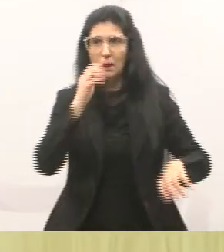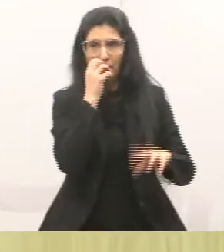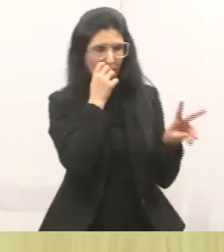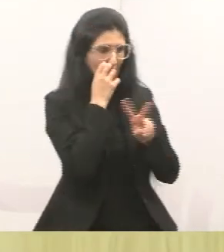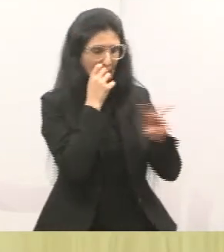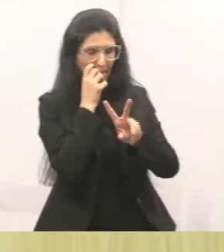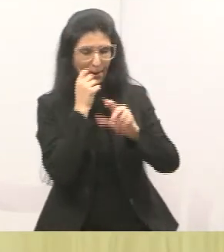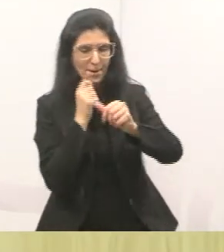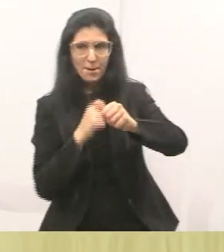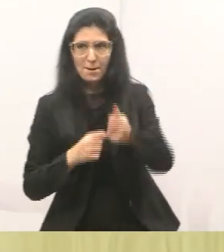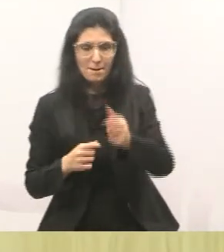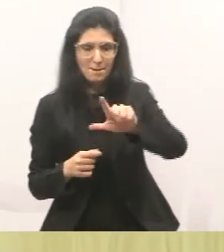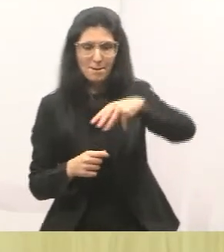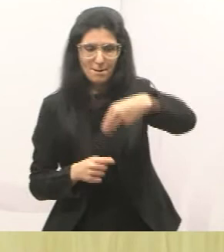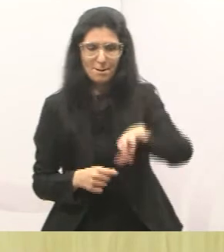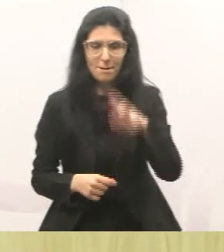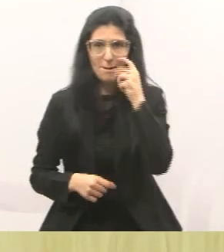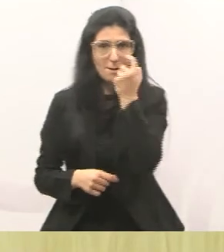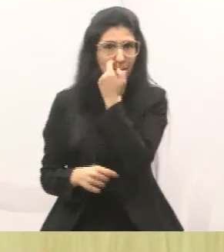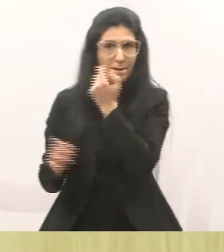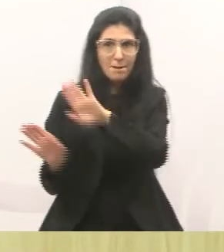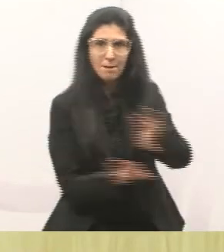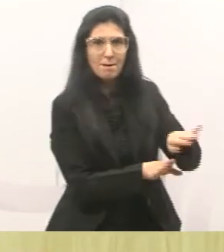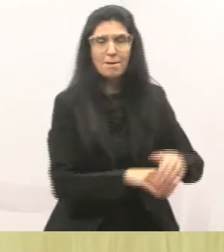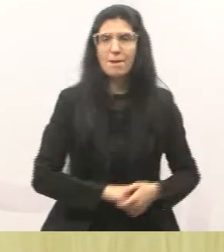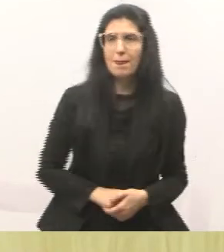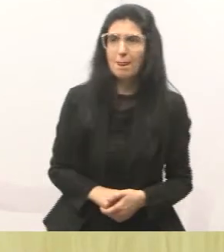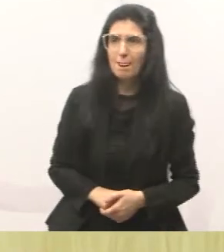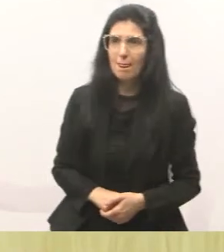Vereador Valmir Parque do Meia Lua.